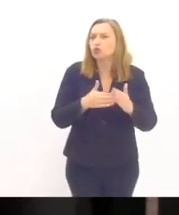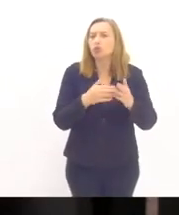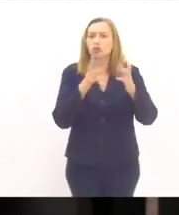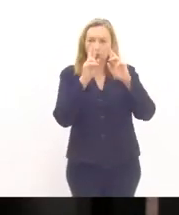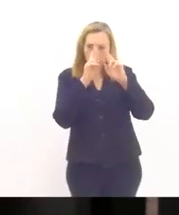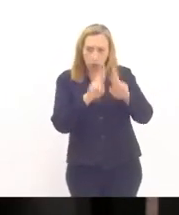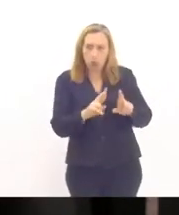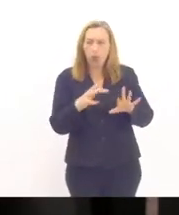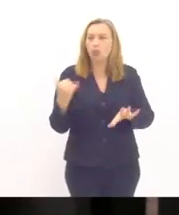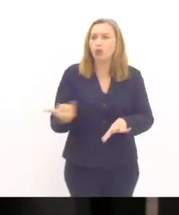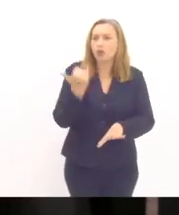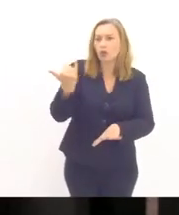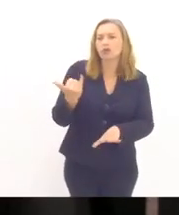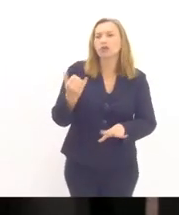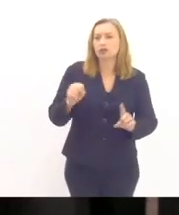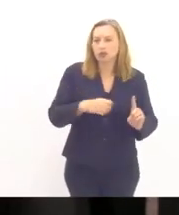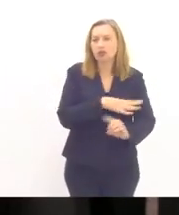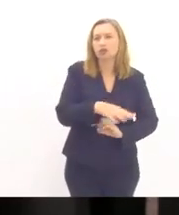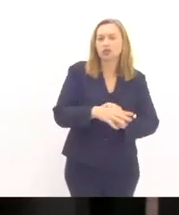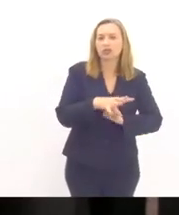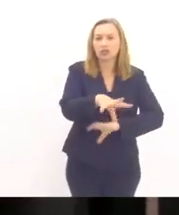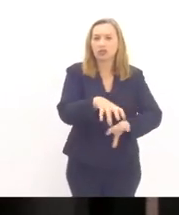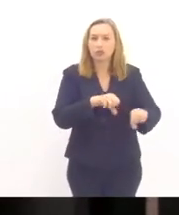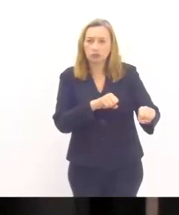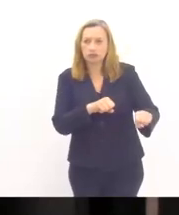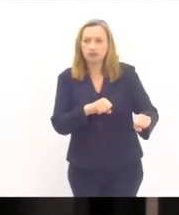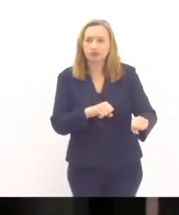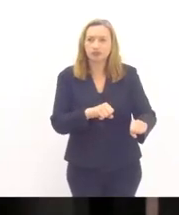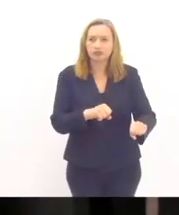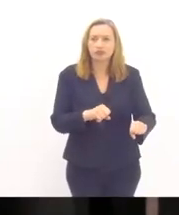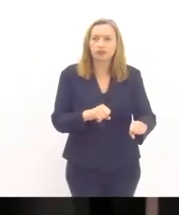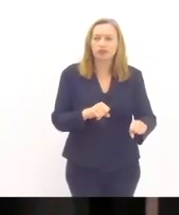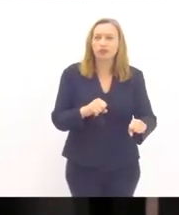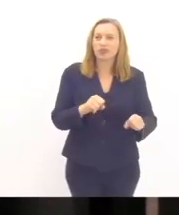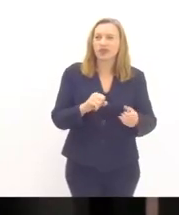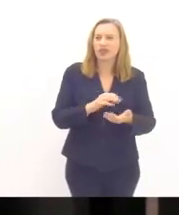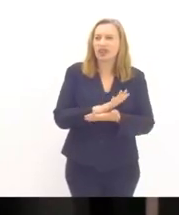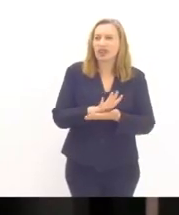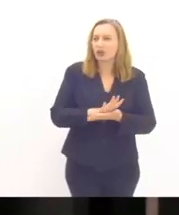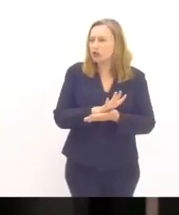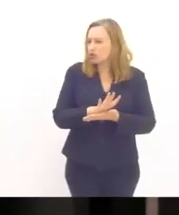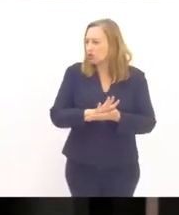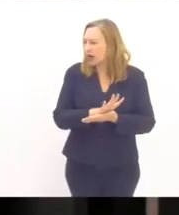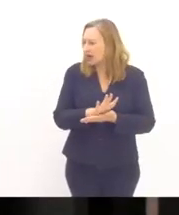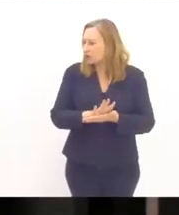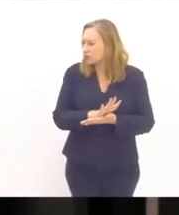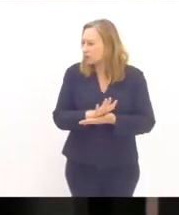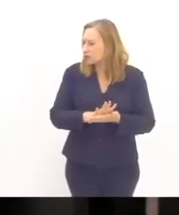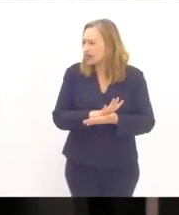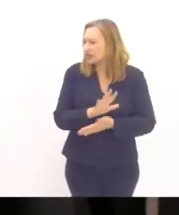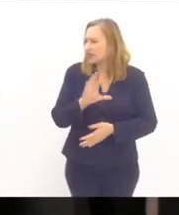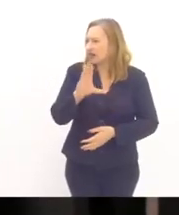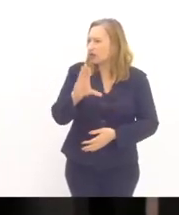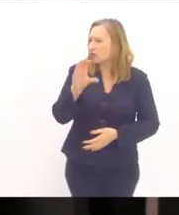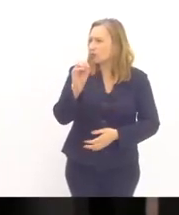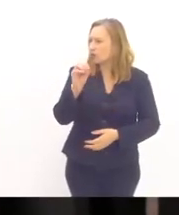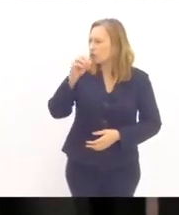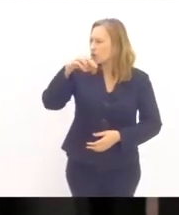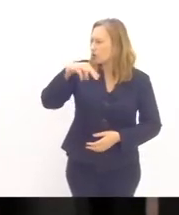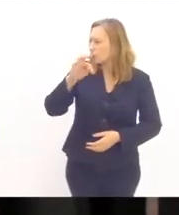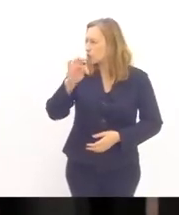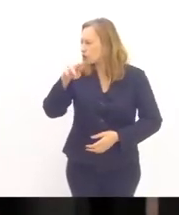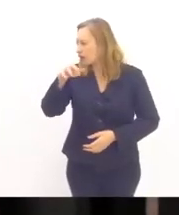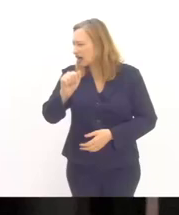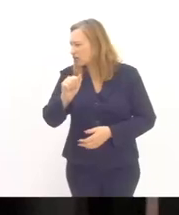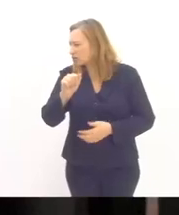importância da vida associativa na formação, a nenhum consulado ou entidades estrangeiras, porque eu acho